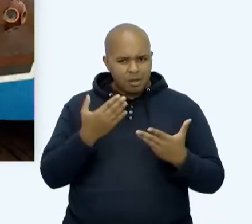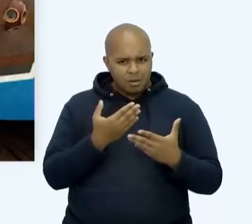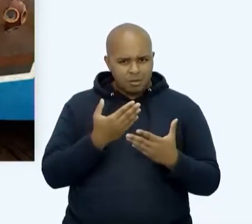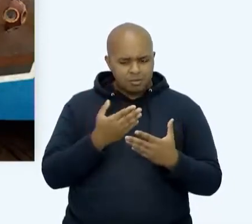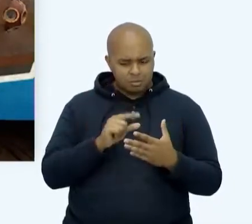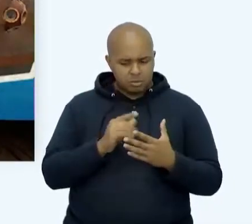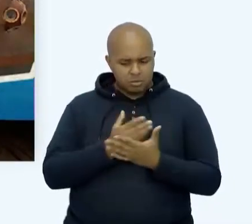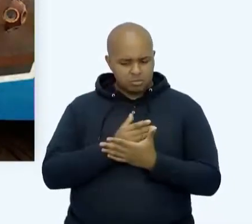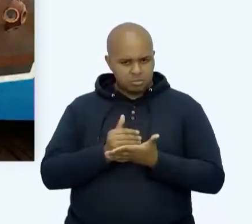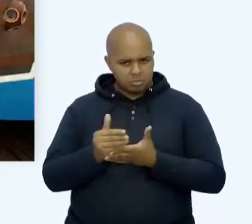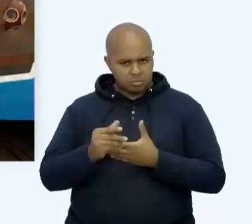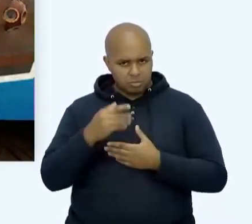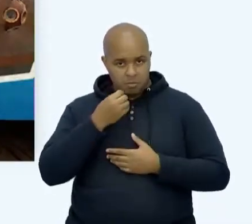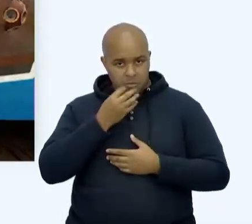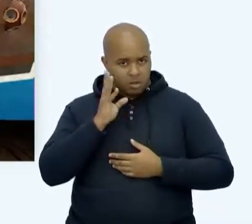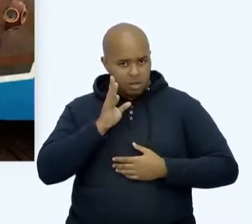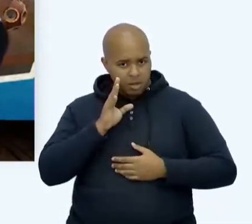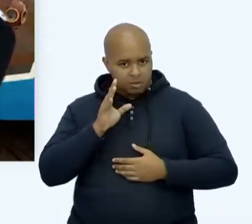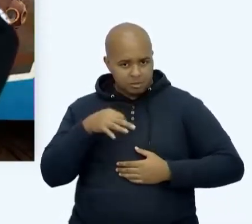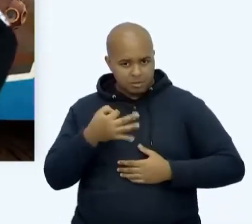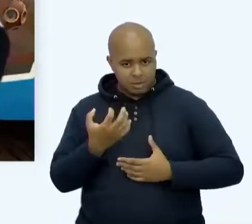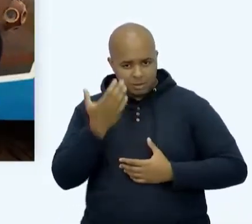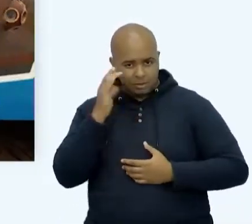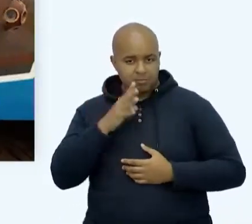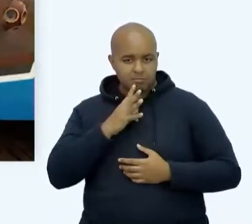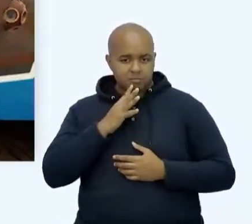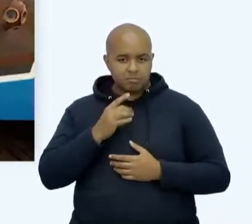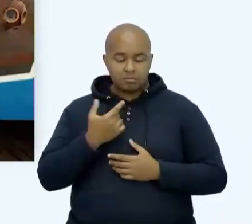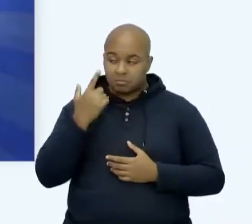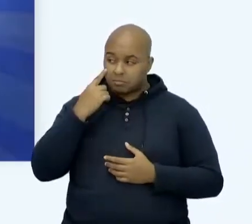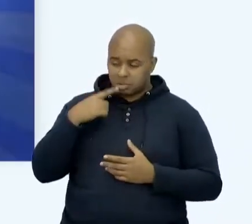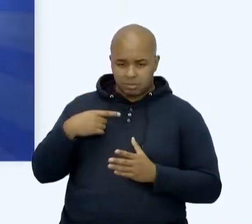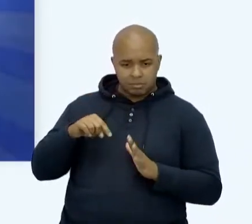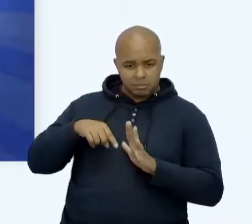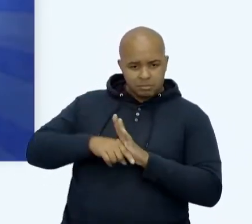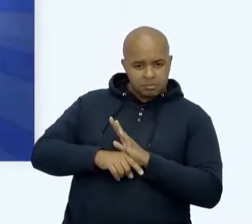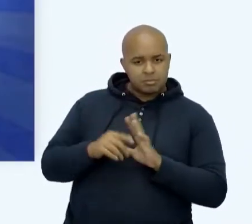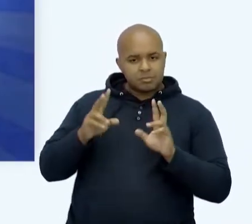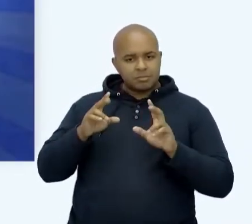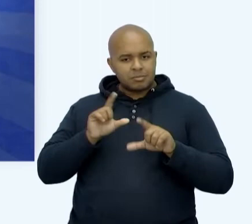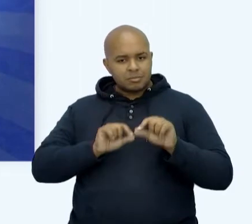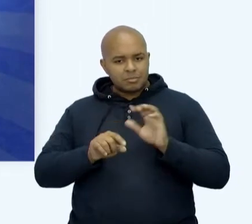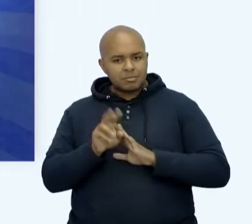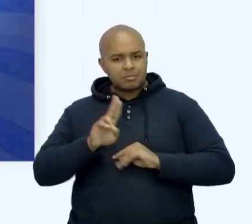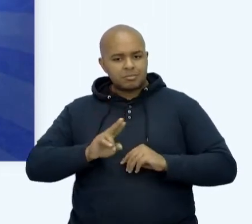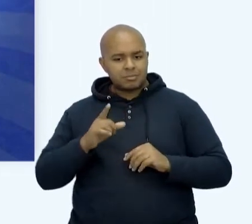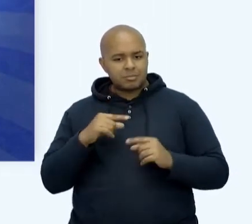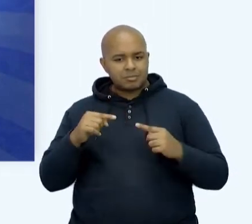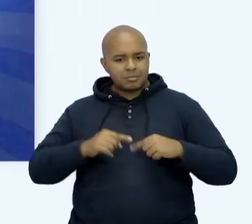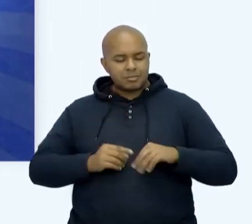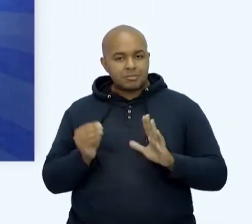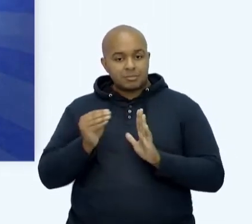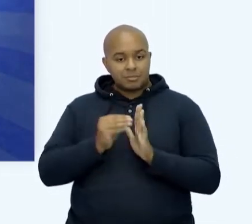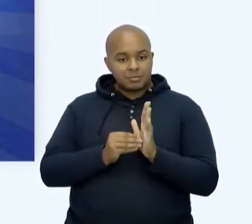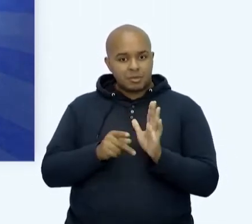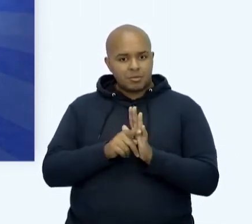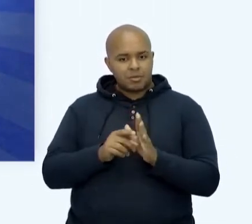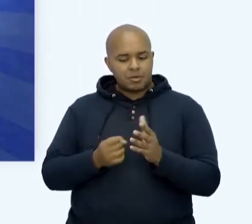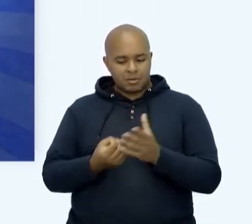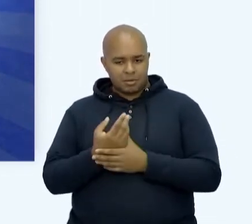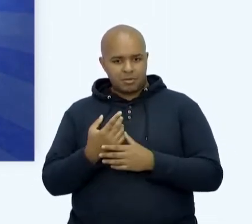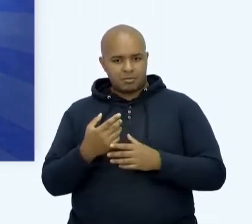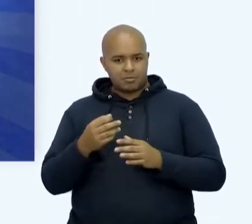agora uma iniciativa muito bacana? Quero sim. Tem que mergulhar? Alternativas de reuso vêm sendo empregadas para a